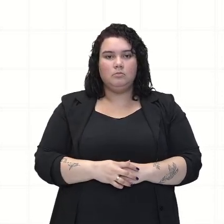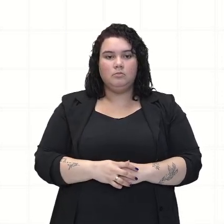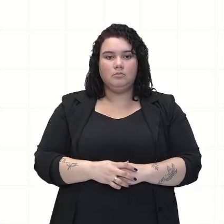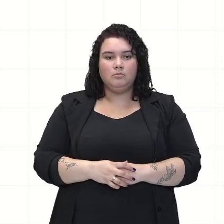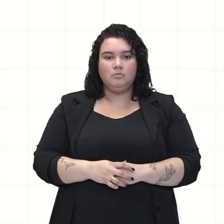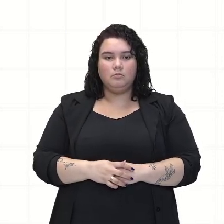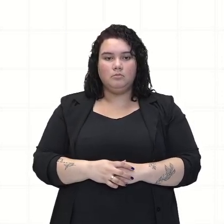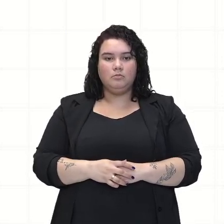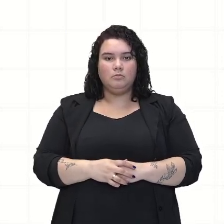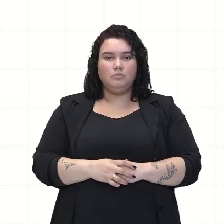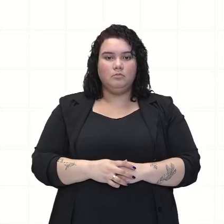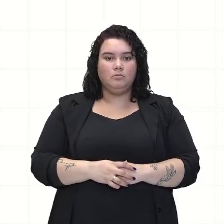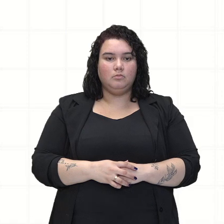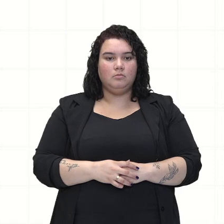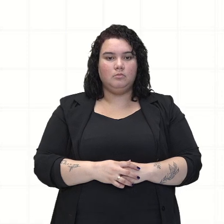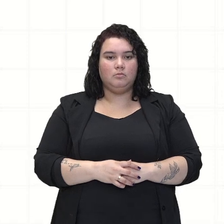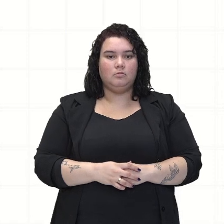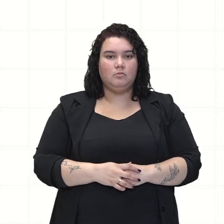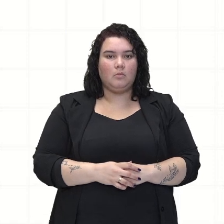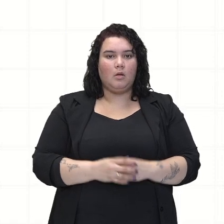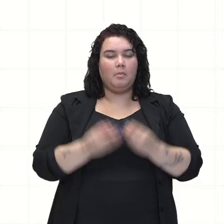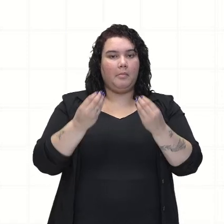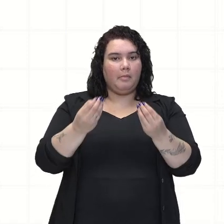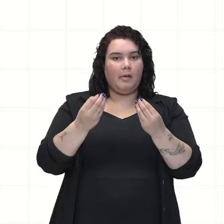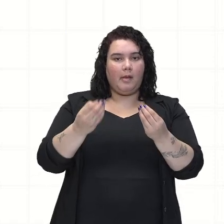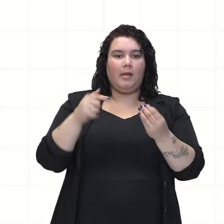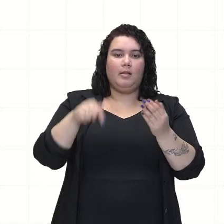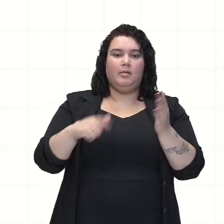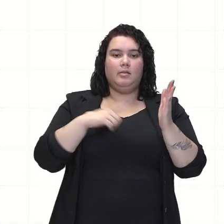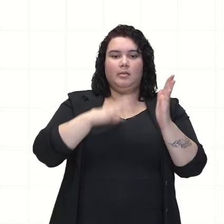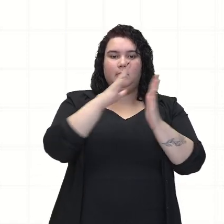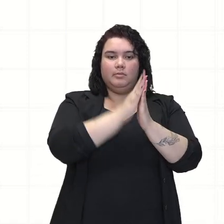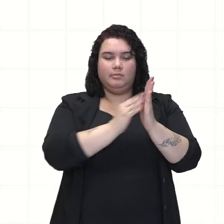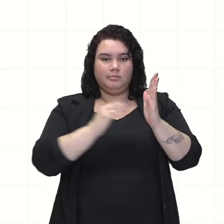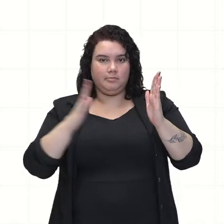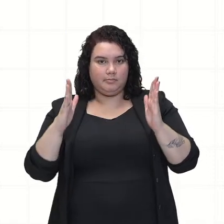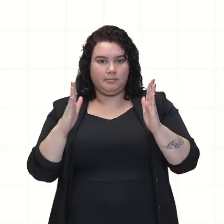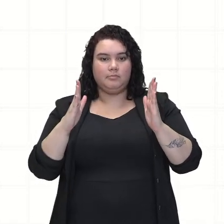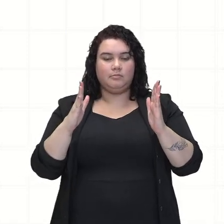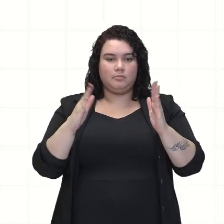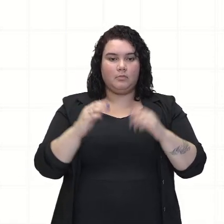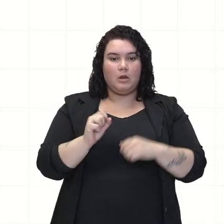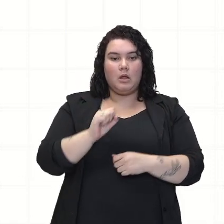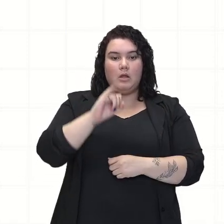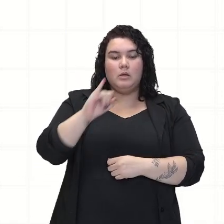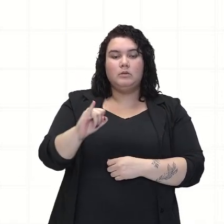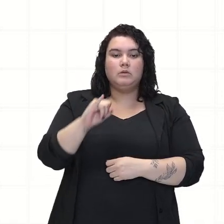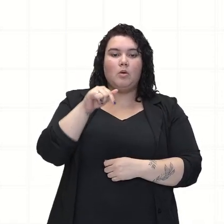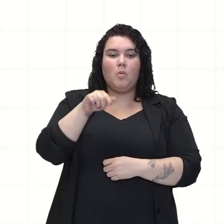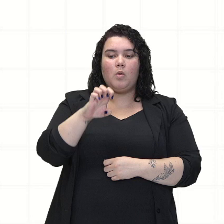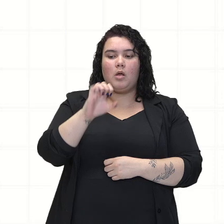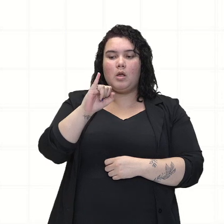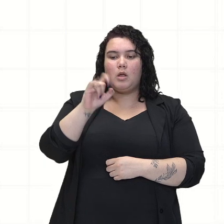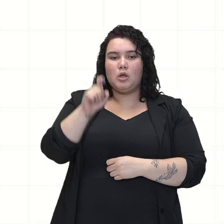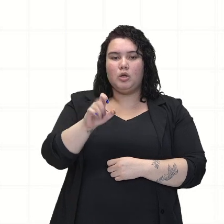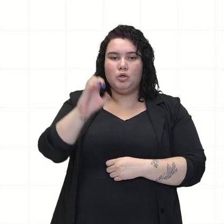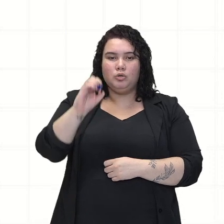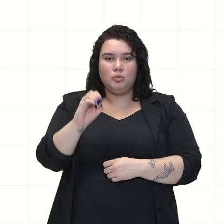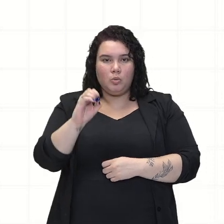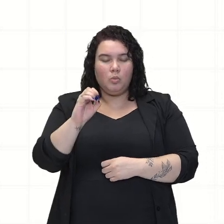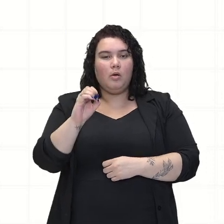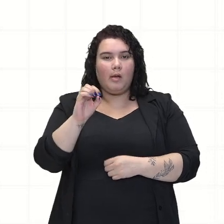né? Para fazermos essa reflexão aí. Então, aqui, ó, se fosse esse eixo, o eixo da vertical,